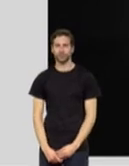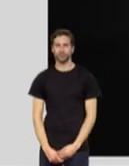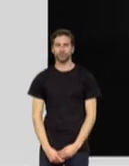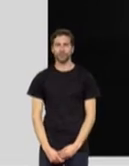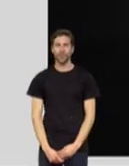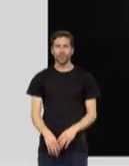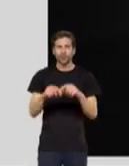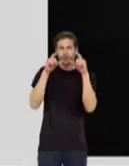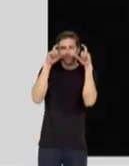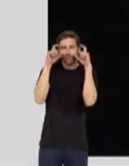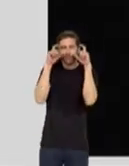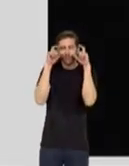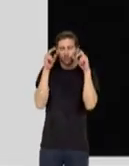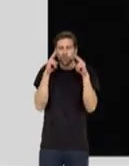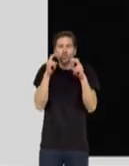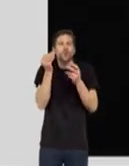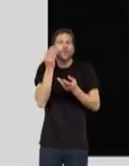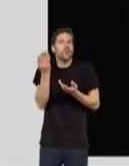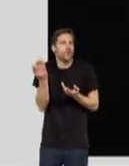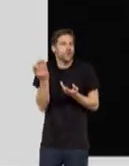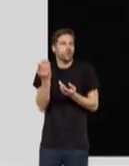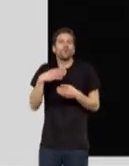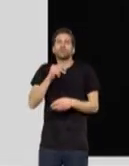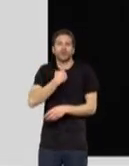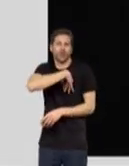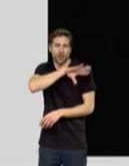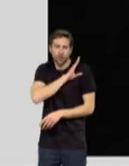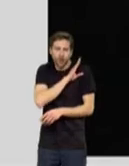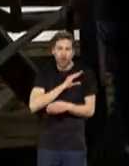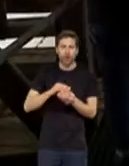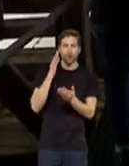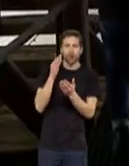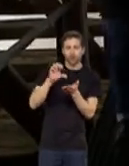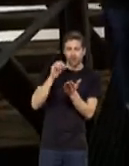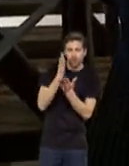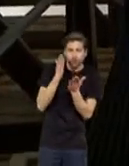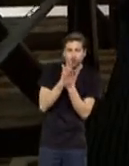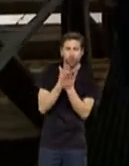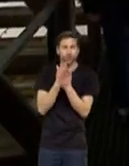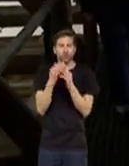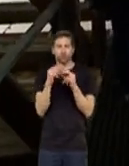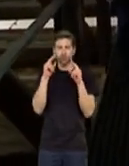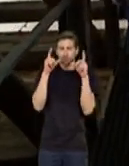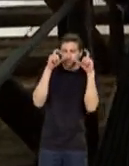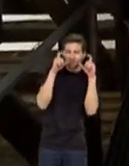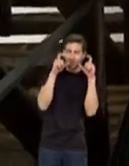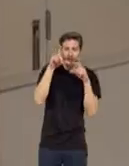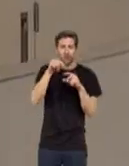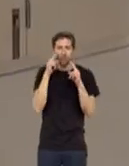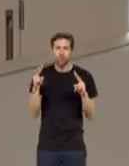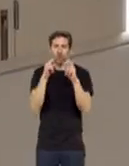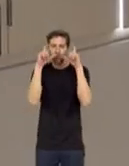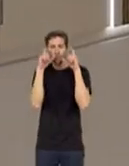Descobri a fotografia e a possibilidade de ser fotógrafa em Coimbra. O Centro de Estudos de Fotografia e os Encontros de Fotografia foram a minha primeira escola informal